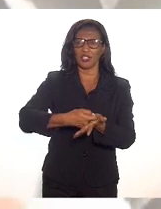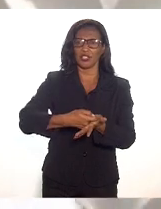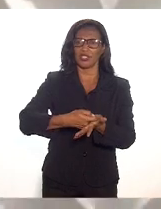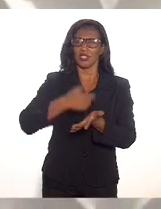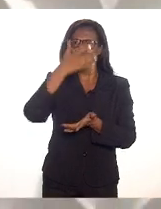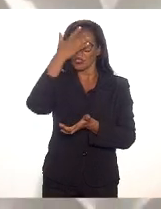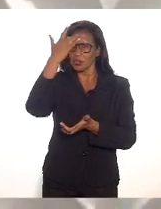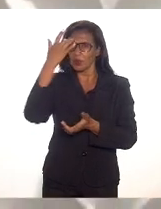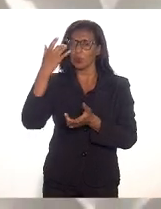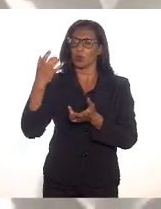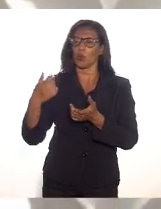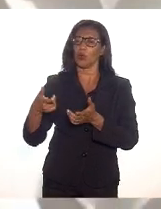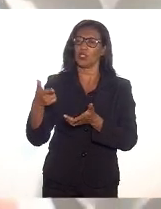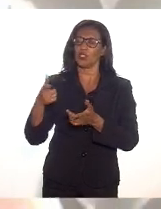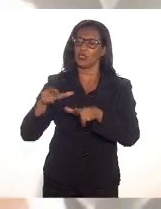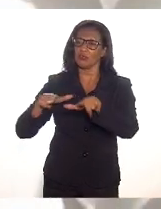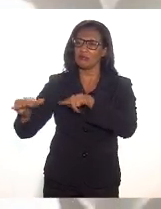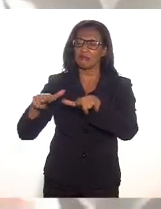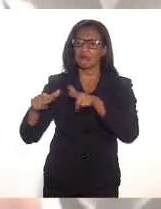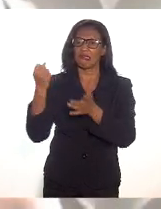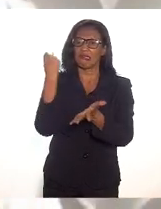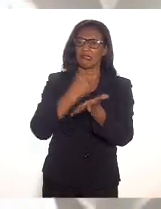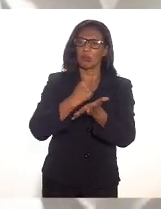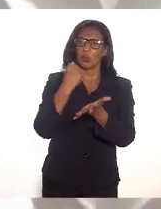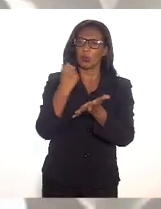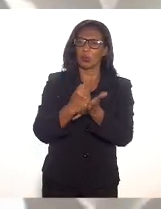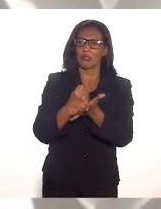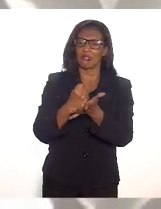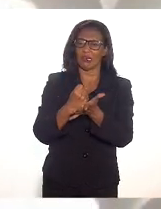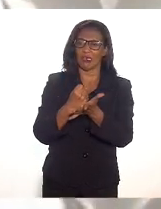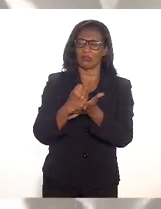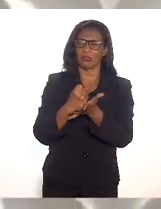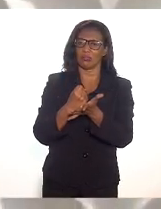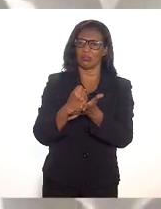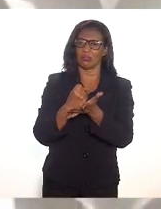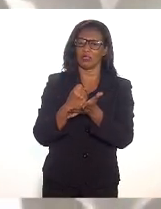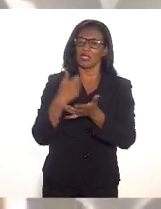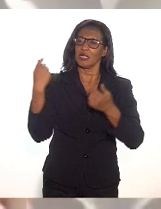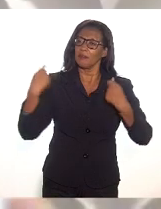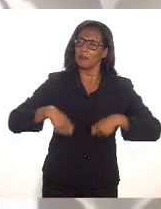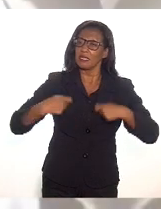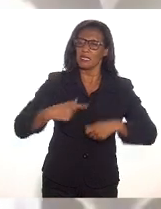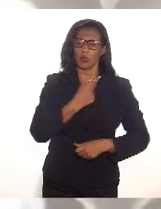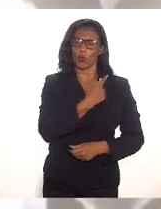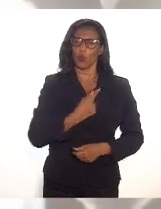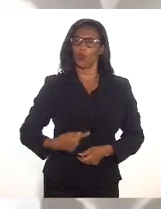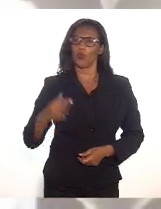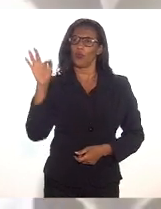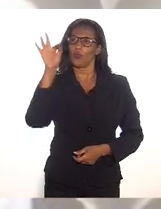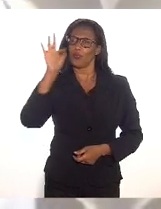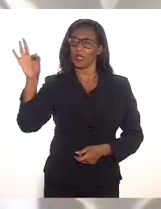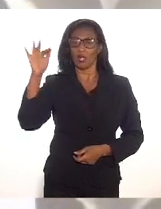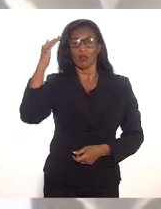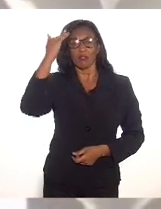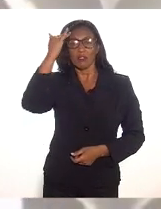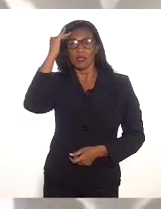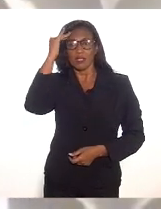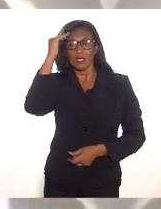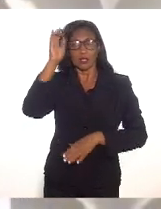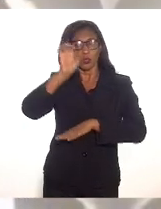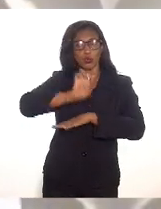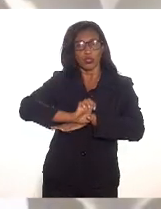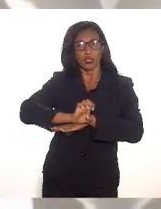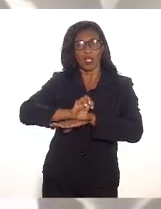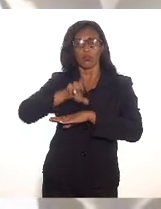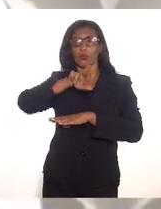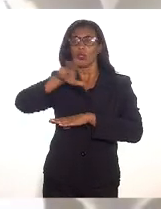servidores públicos. É um contrato de adesão. E é preciso que o governo federal entenda que o Estado